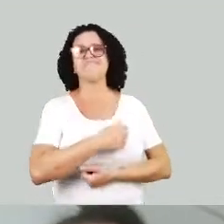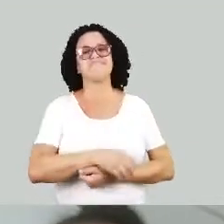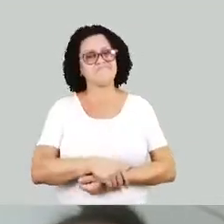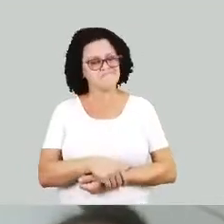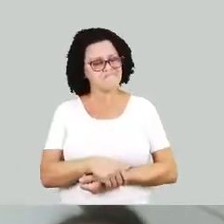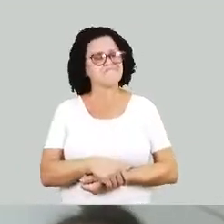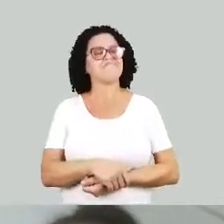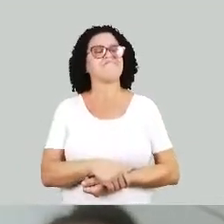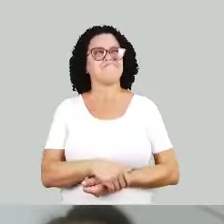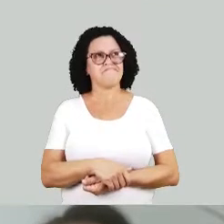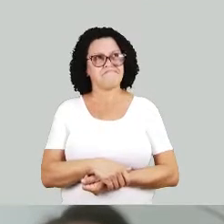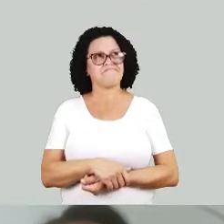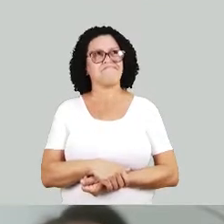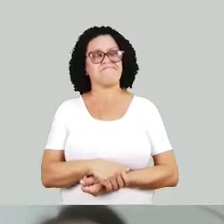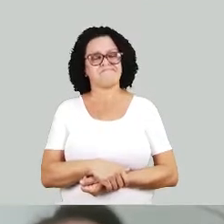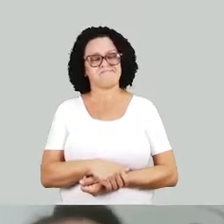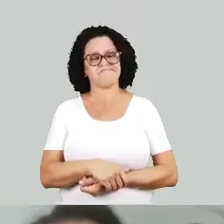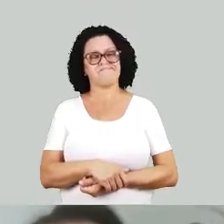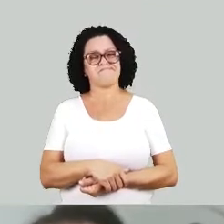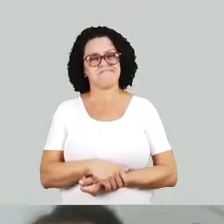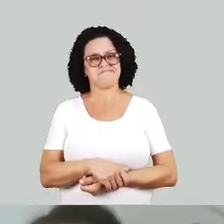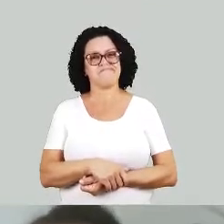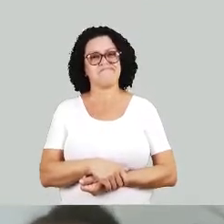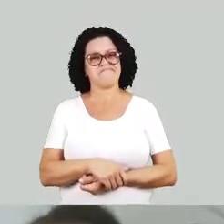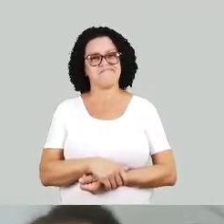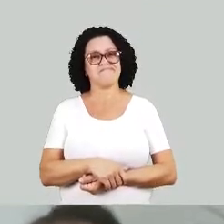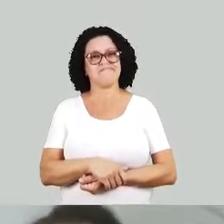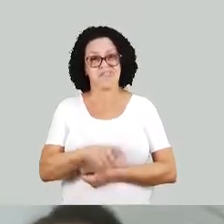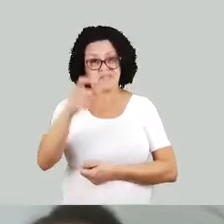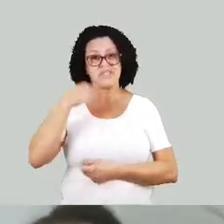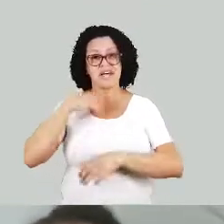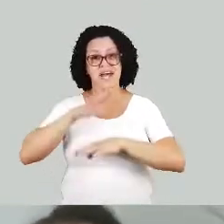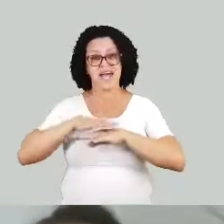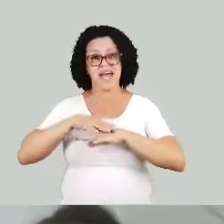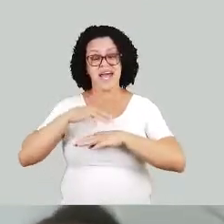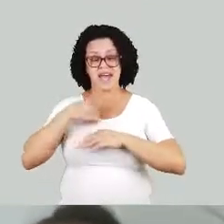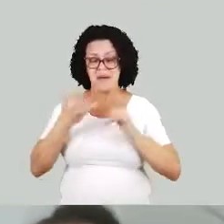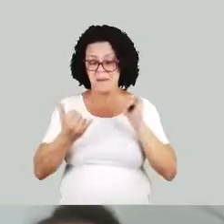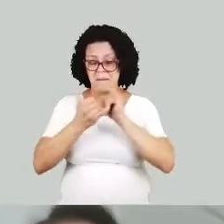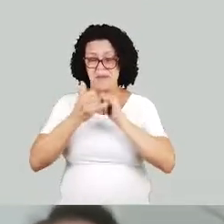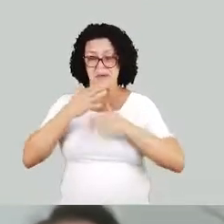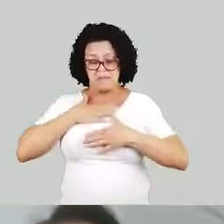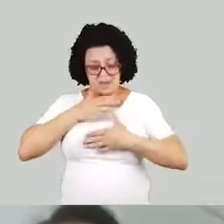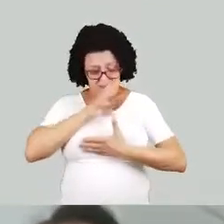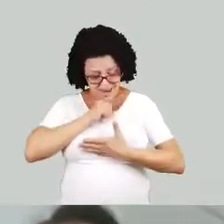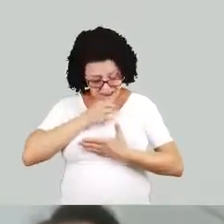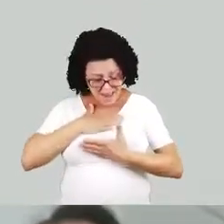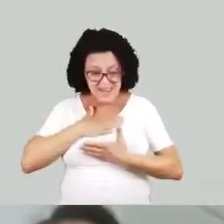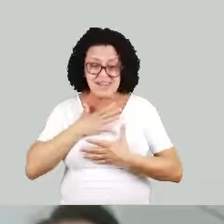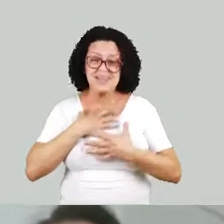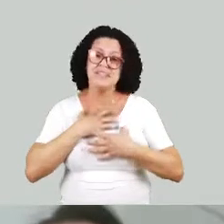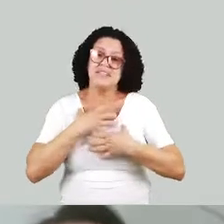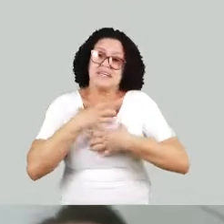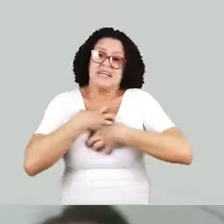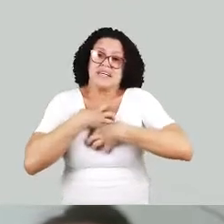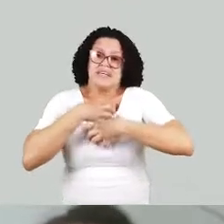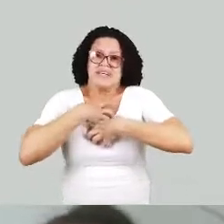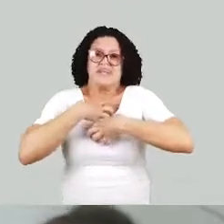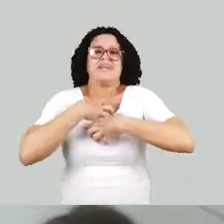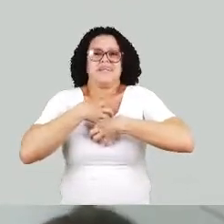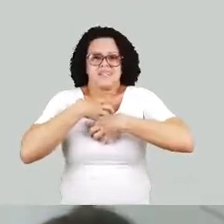Aqui, na verdade, a gente busca um pouco da questão do auto-perdão e do auto-amor, né? É com